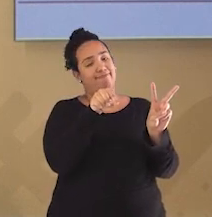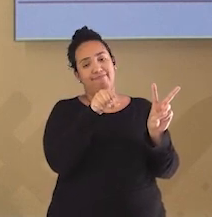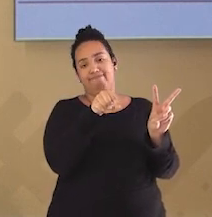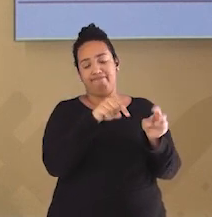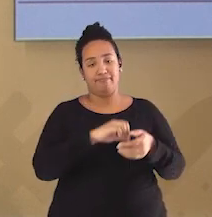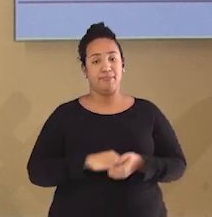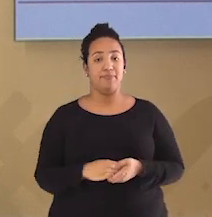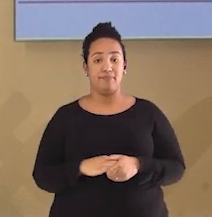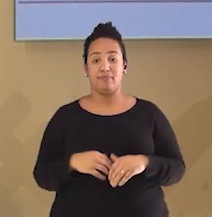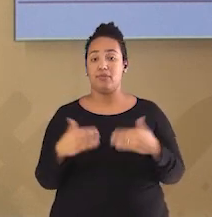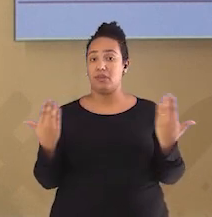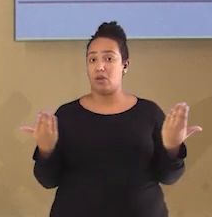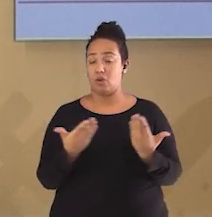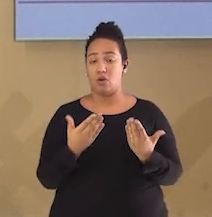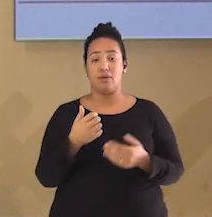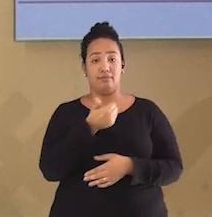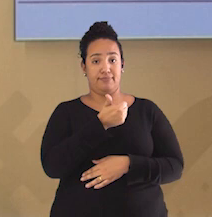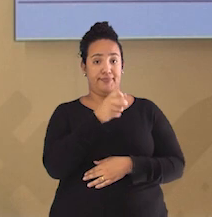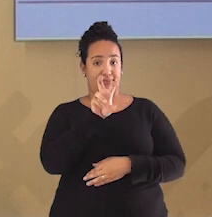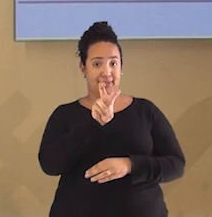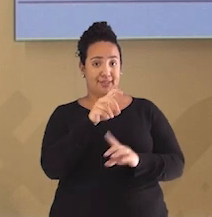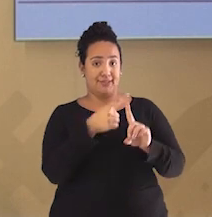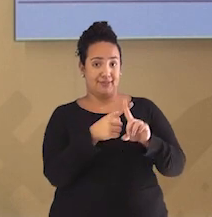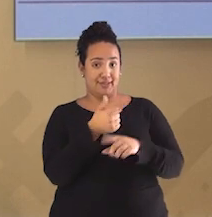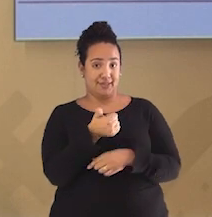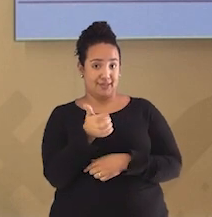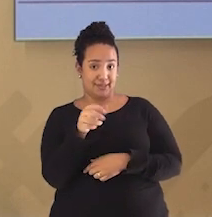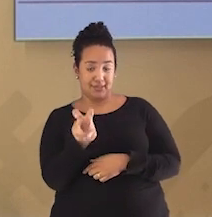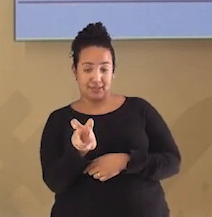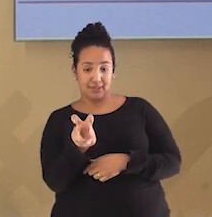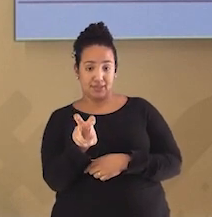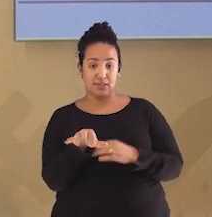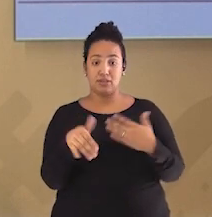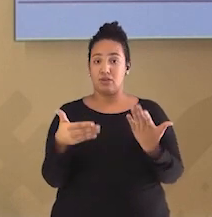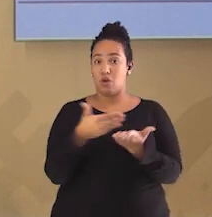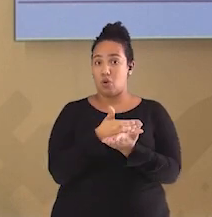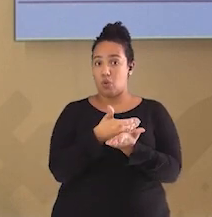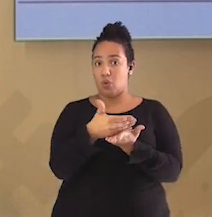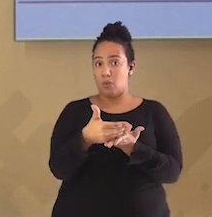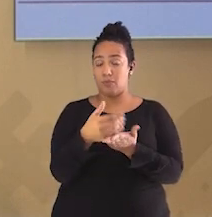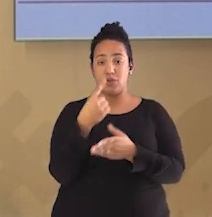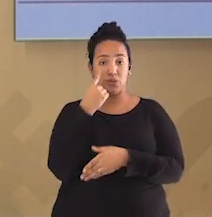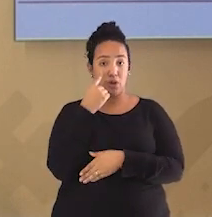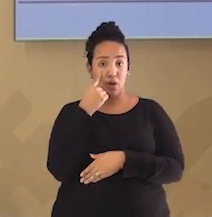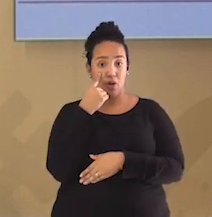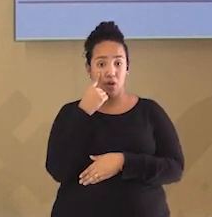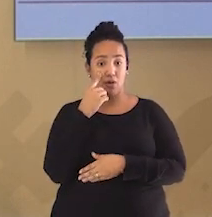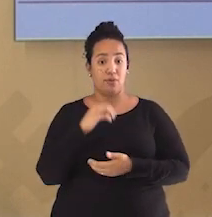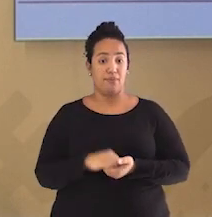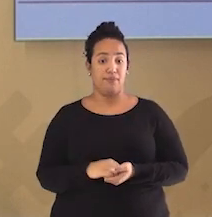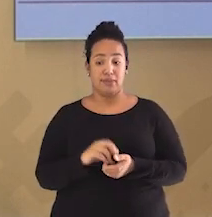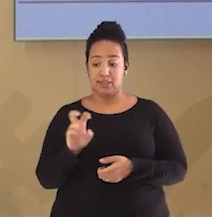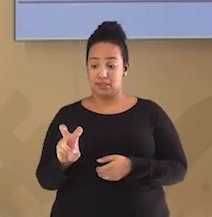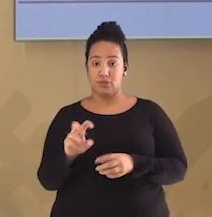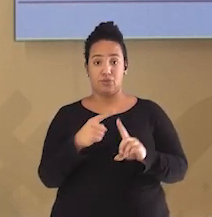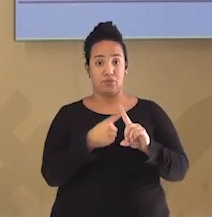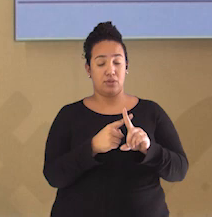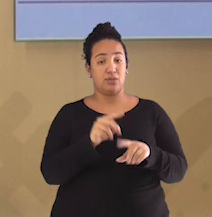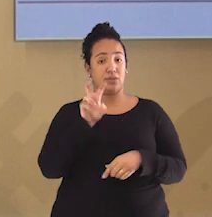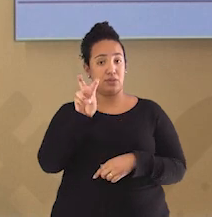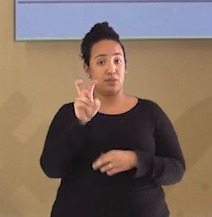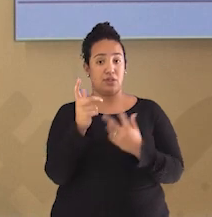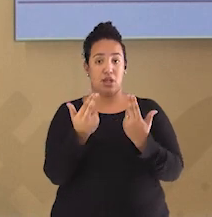buscamos. Passamos, então, para o 15 vezes 15. Ao início da multiplicação, nós temos que 5